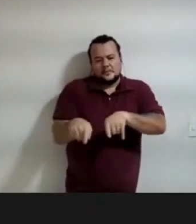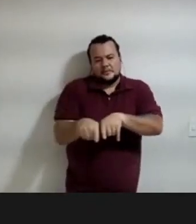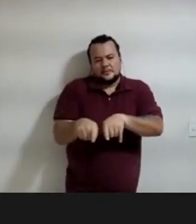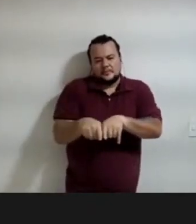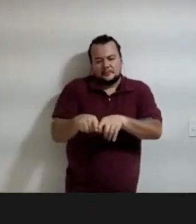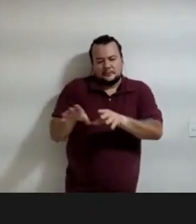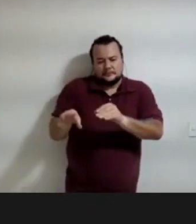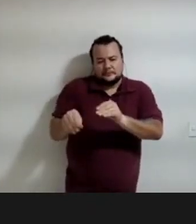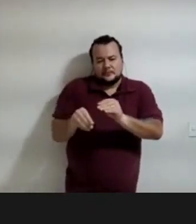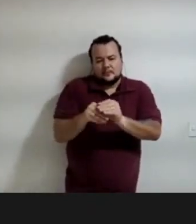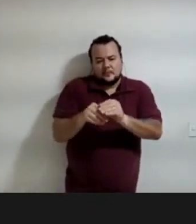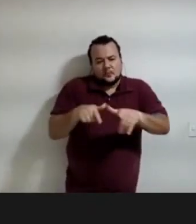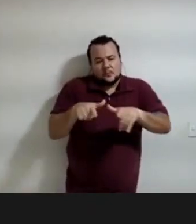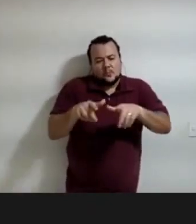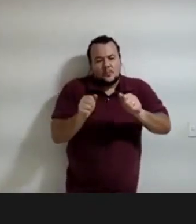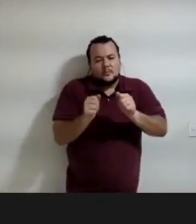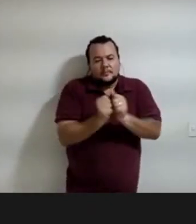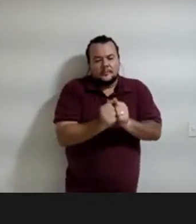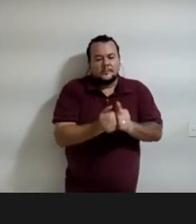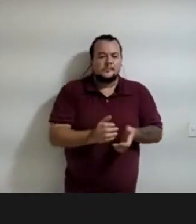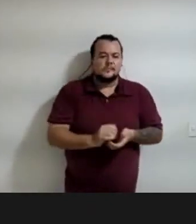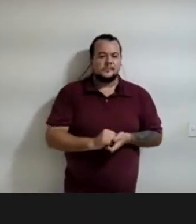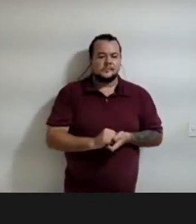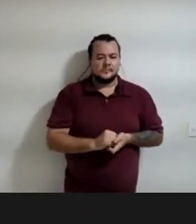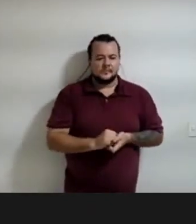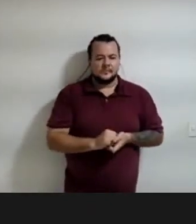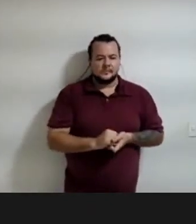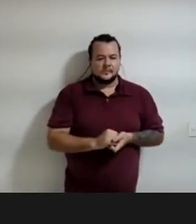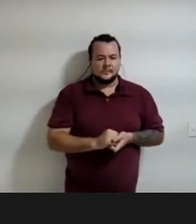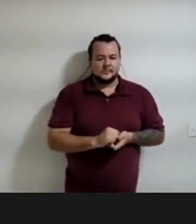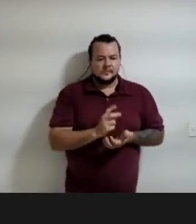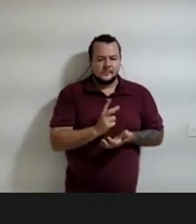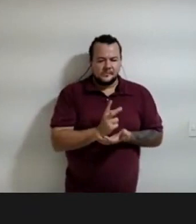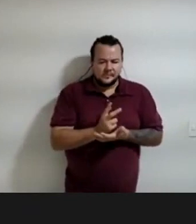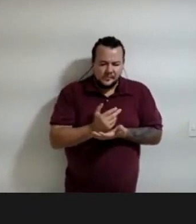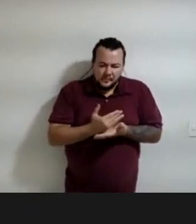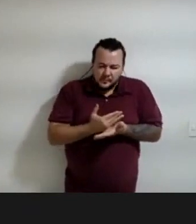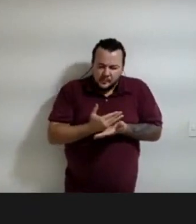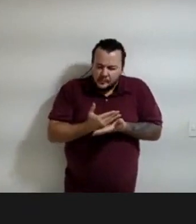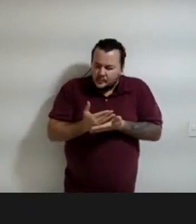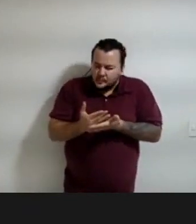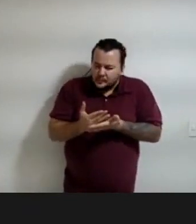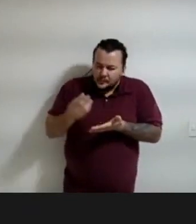trabalhando conosco praticamente desde o início para permitir